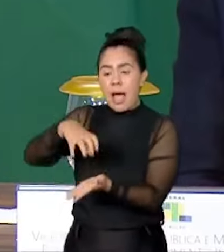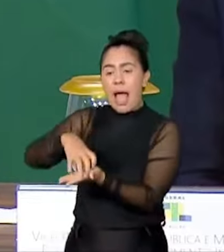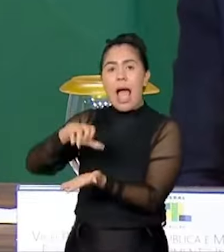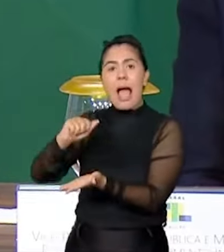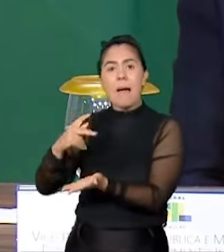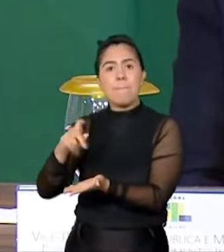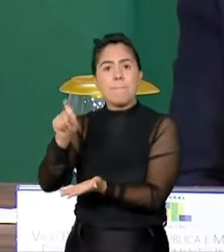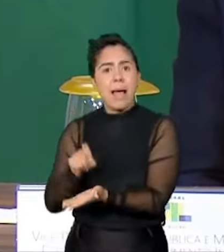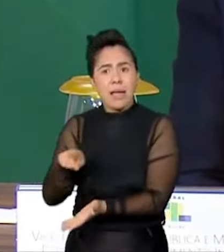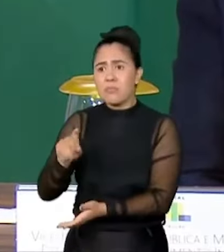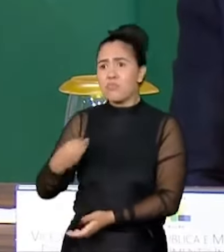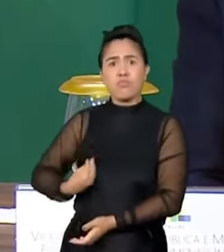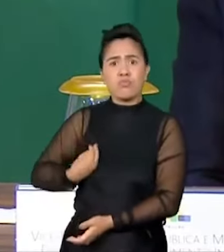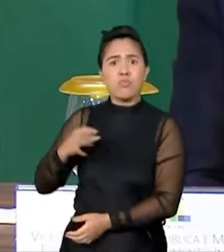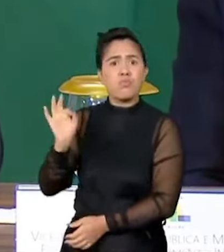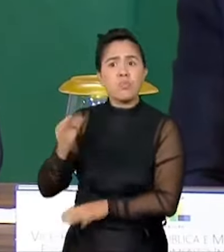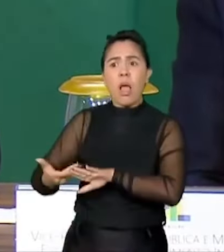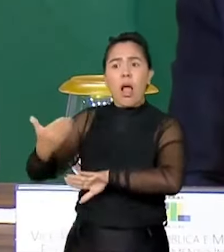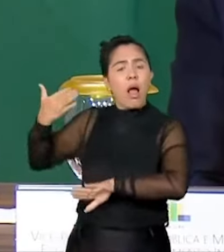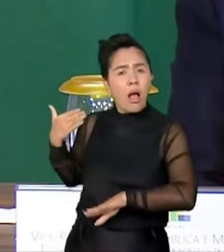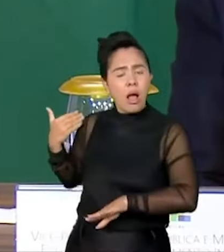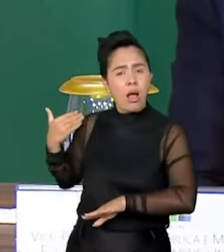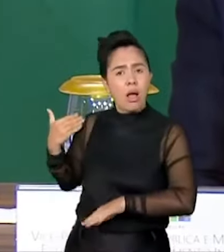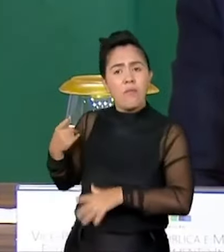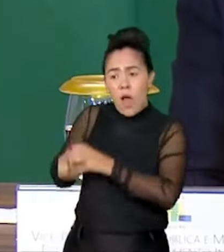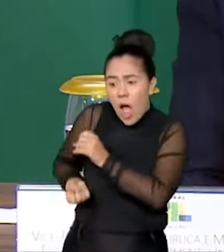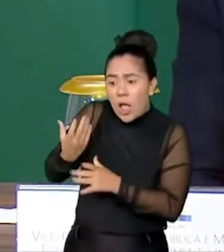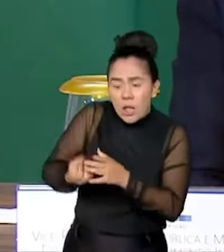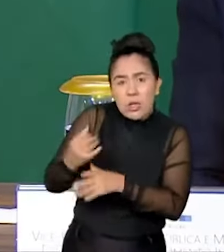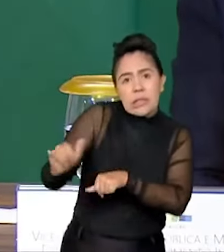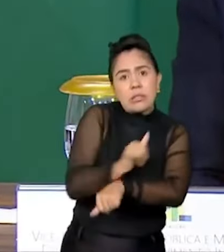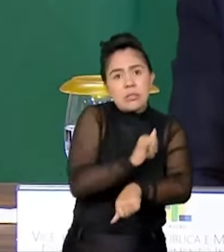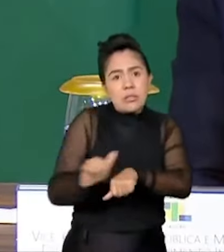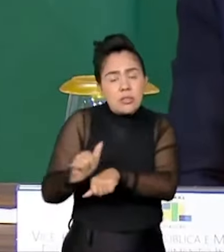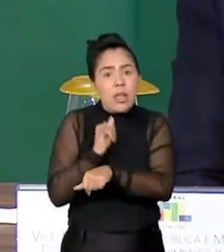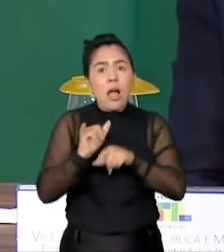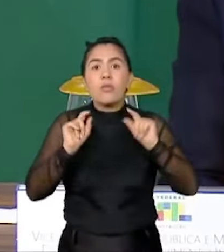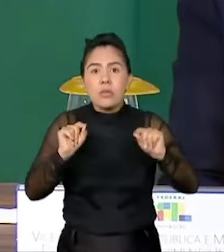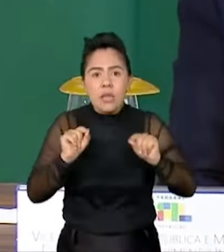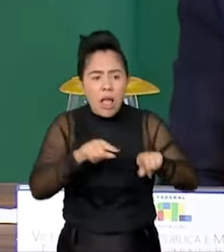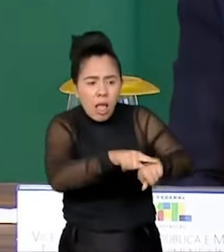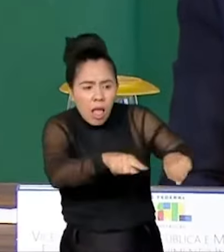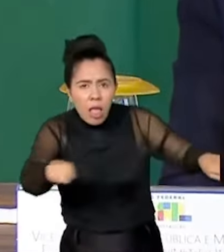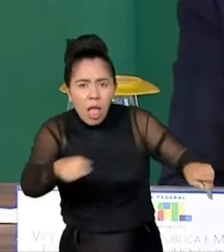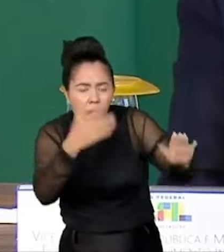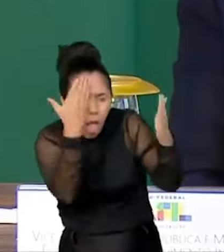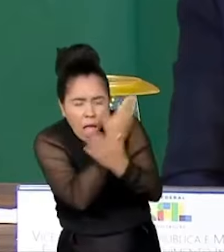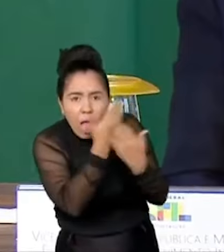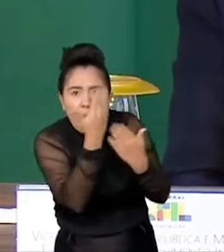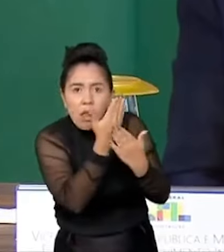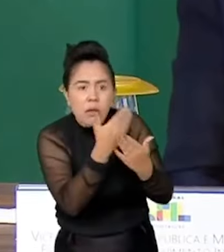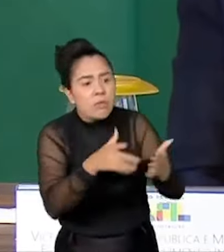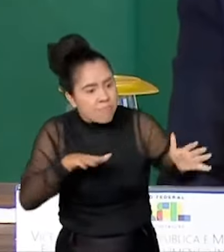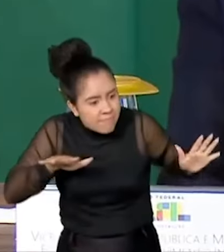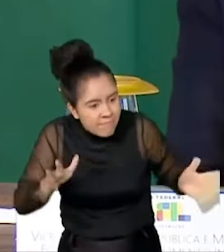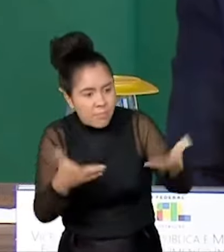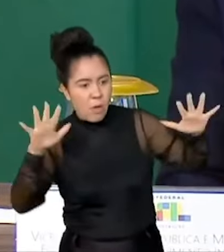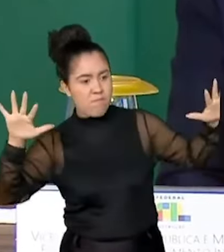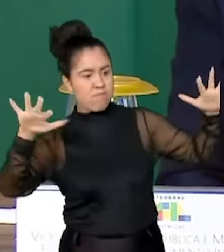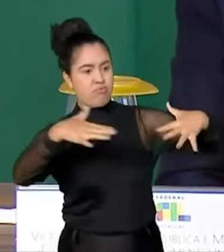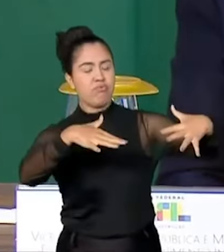existia, porque tudo isso foi feito para criar condições de colocar os invisíveis a serem